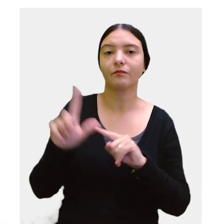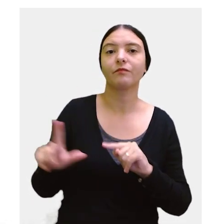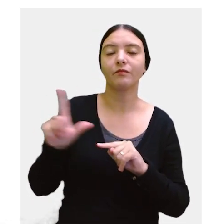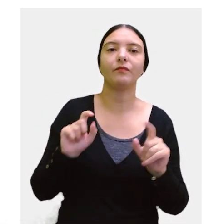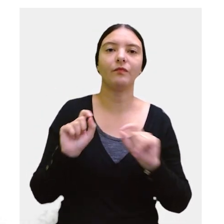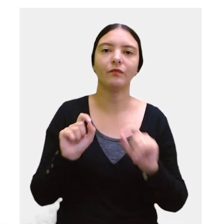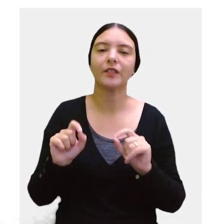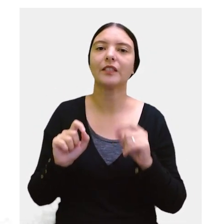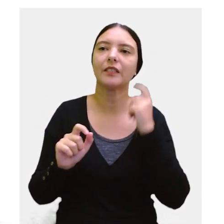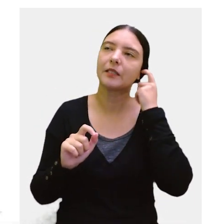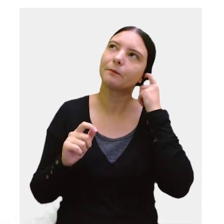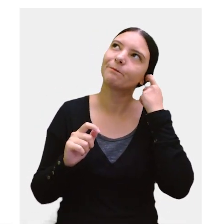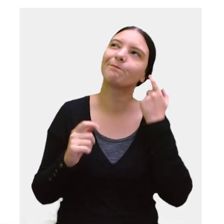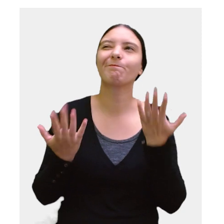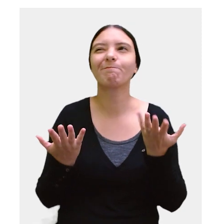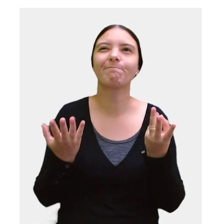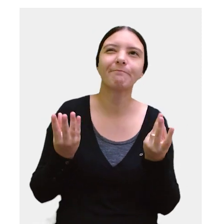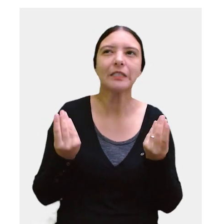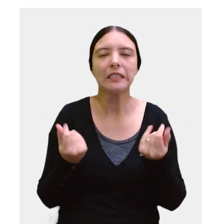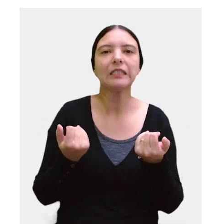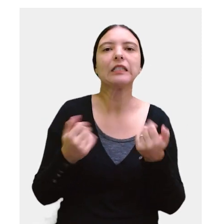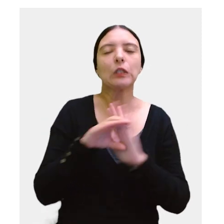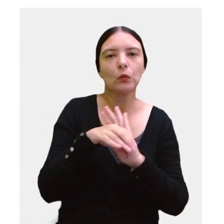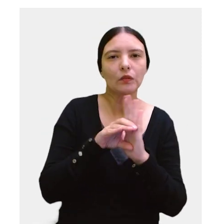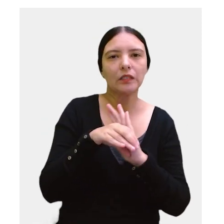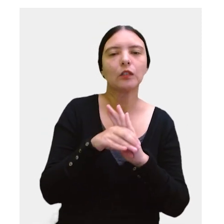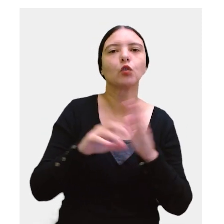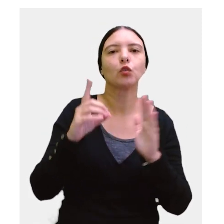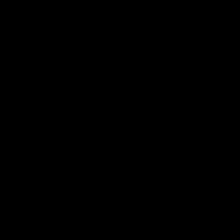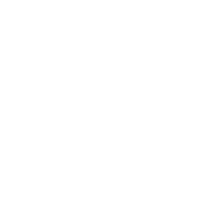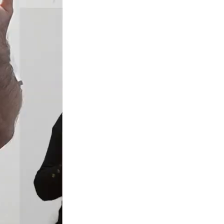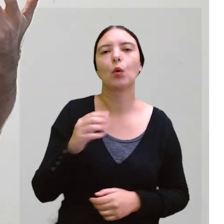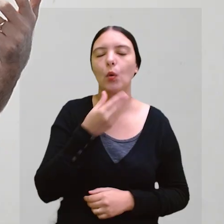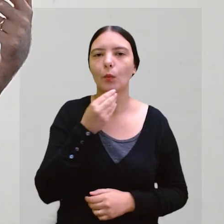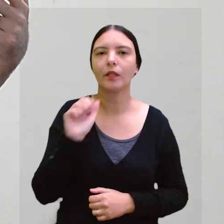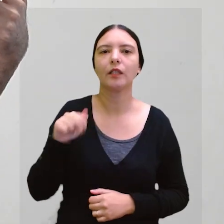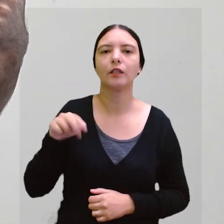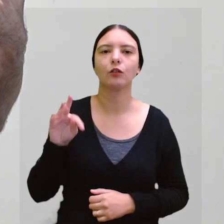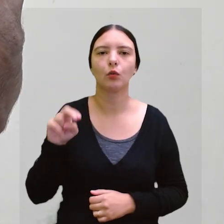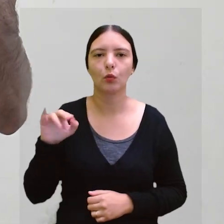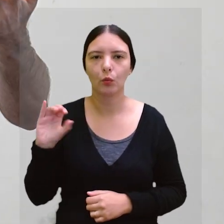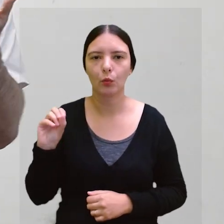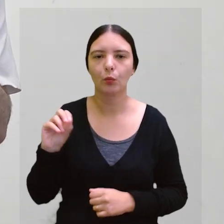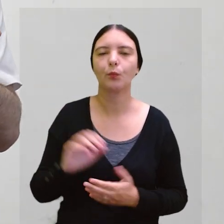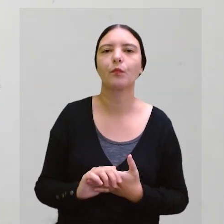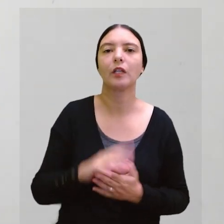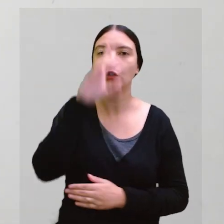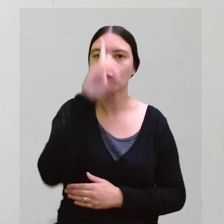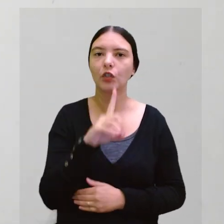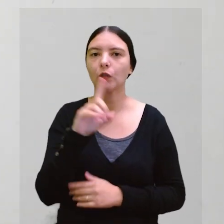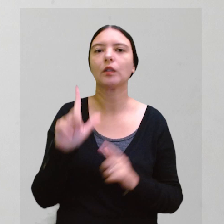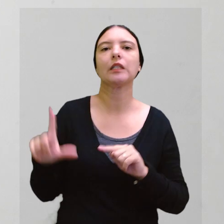é alguma coisa próxima de uma definição dada por Antônio Cândido em um ensaio chamado O Direito à